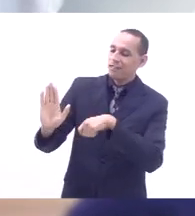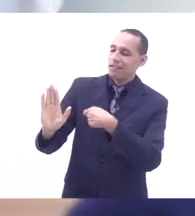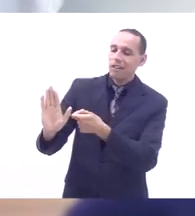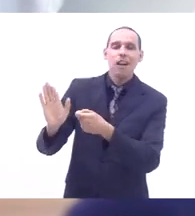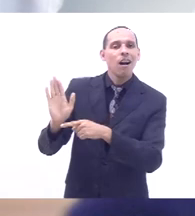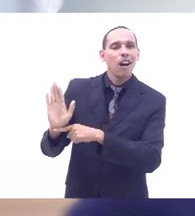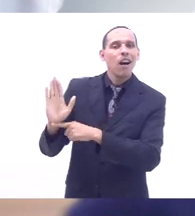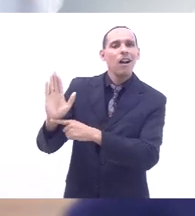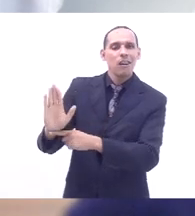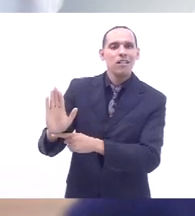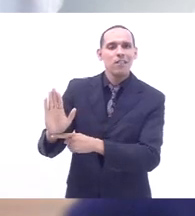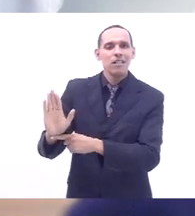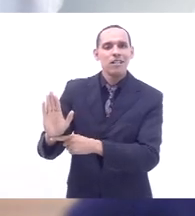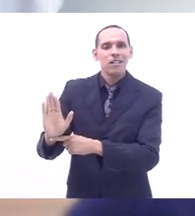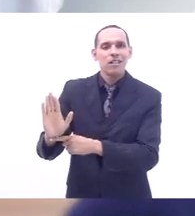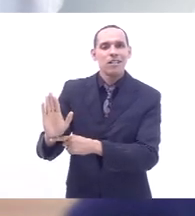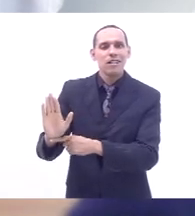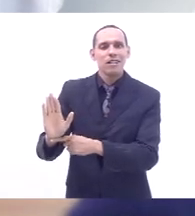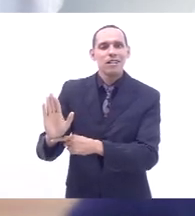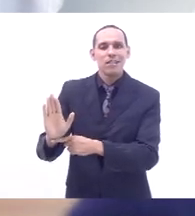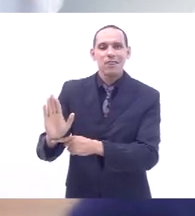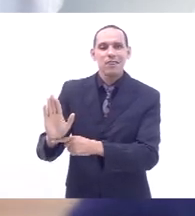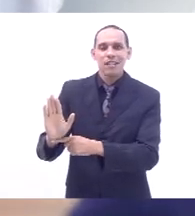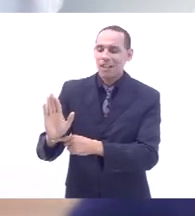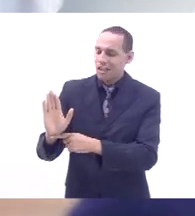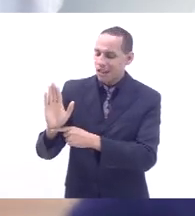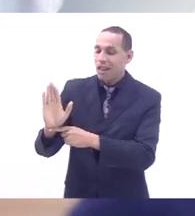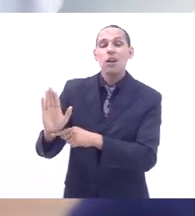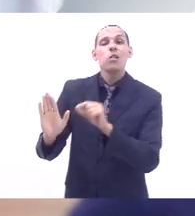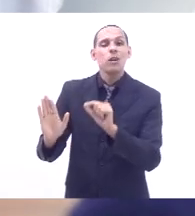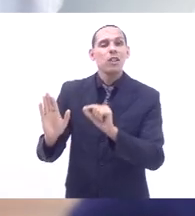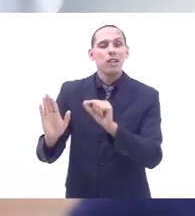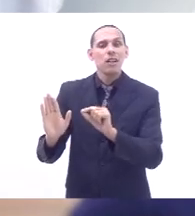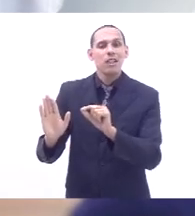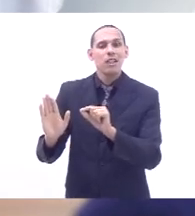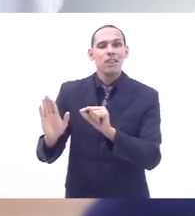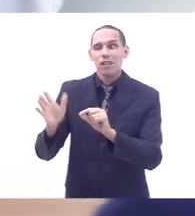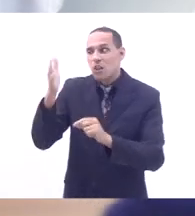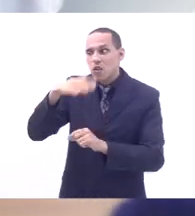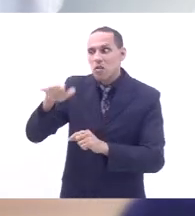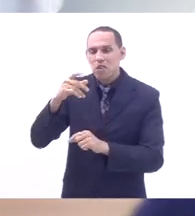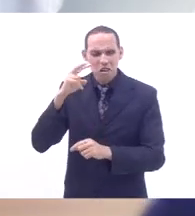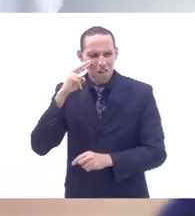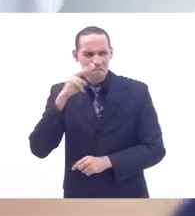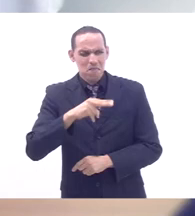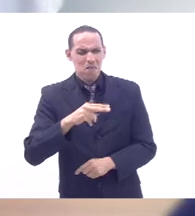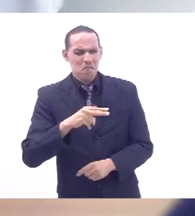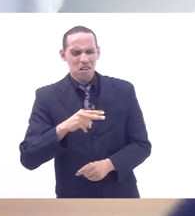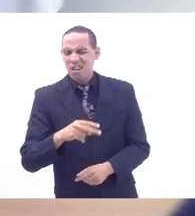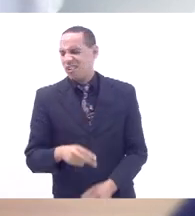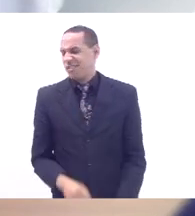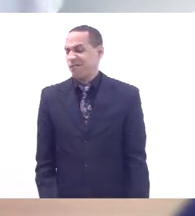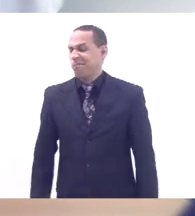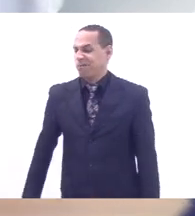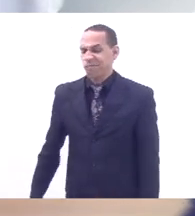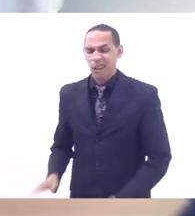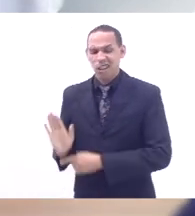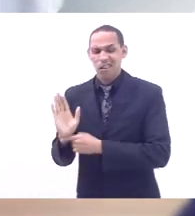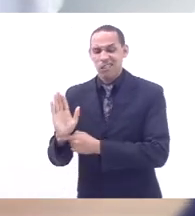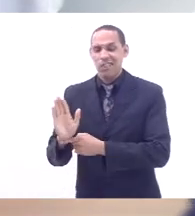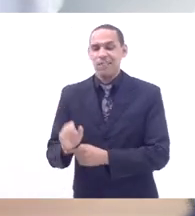me cansar de repetir isso nunca. A palavra ajudar ela é satanizada. Se a gente falar que vai ajudar